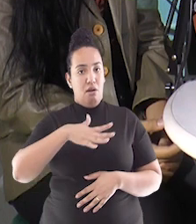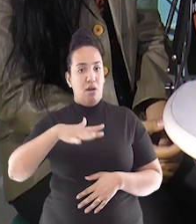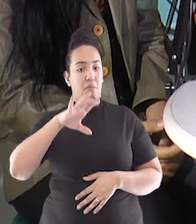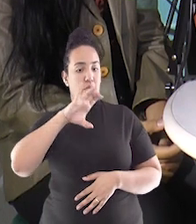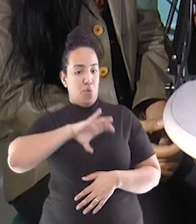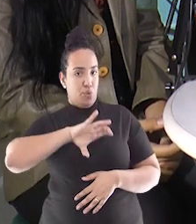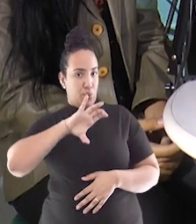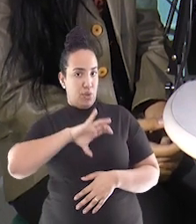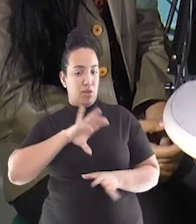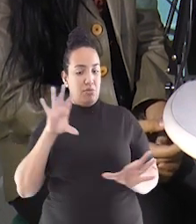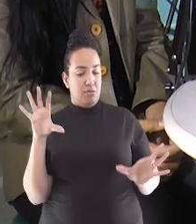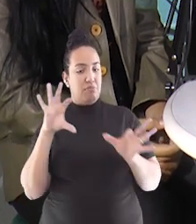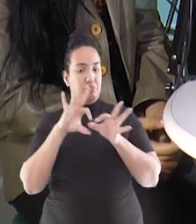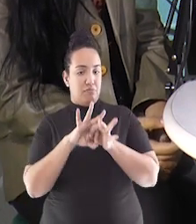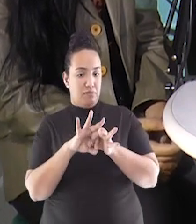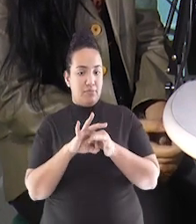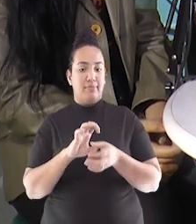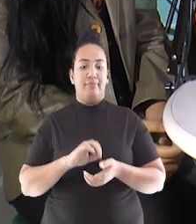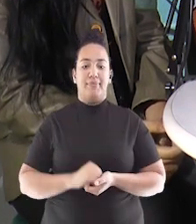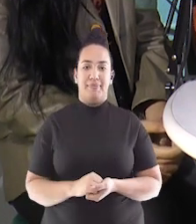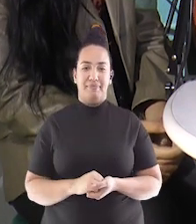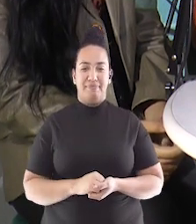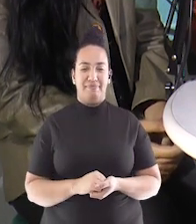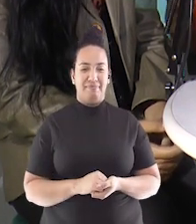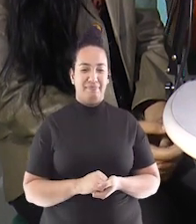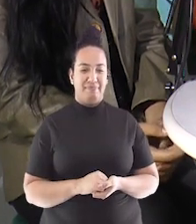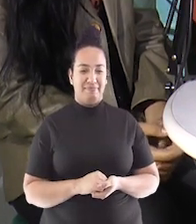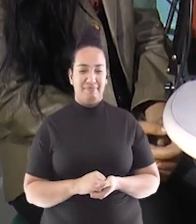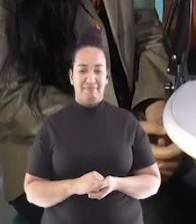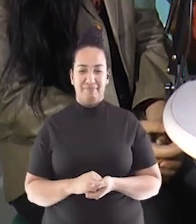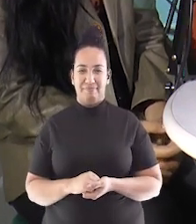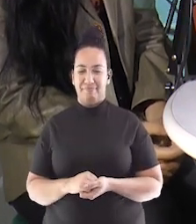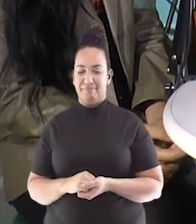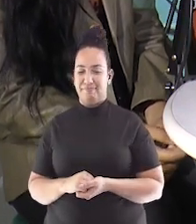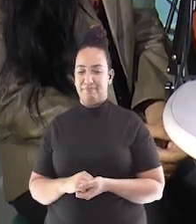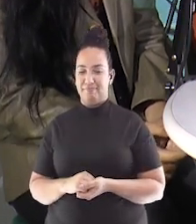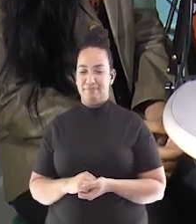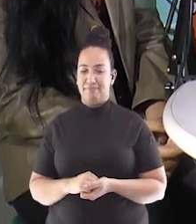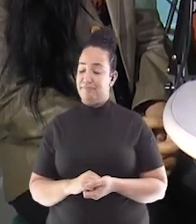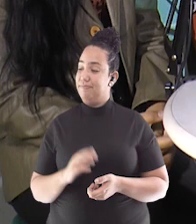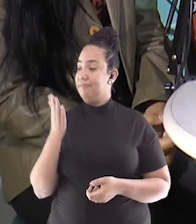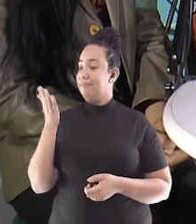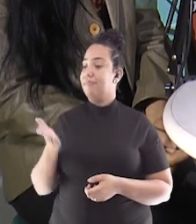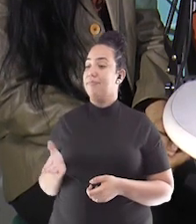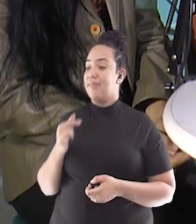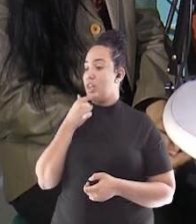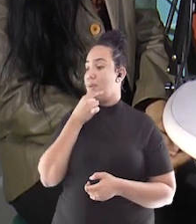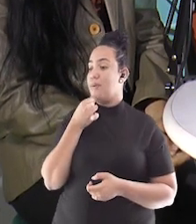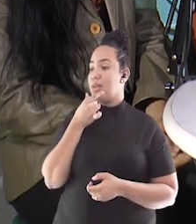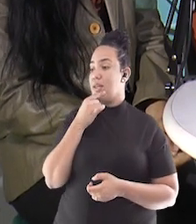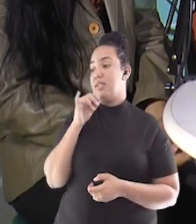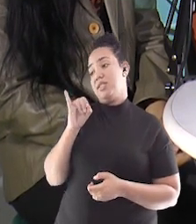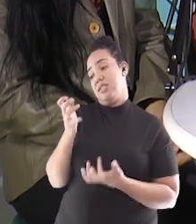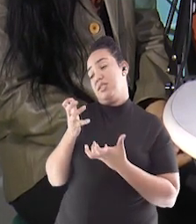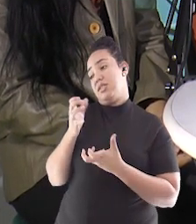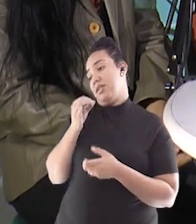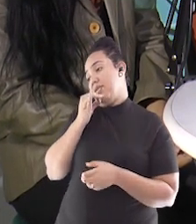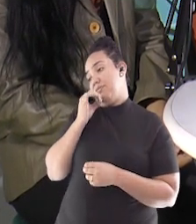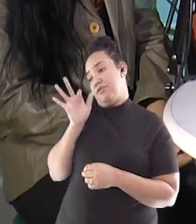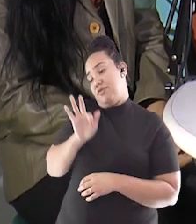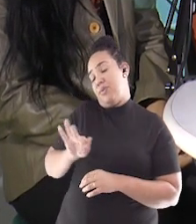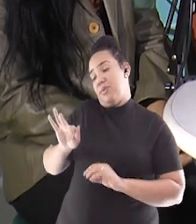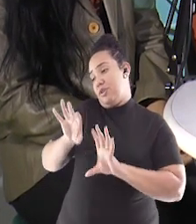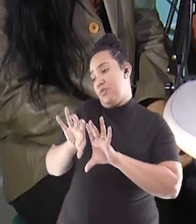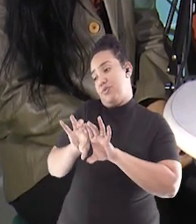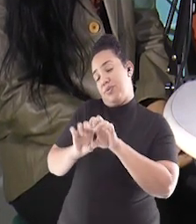português. Realmente. Elas Olha, provas aqueles livrão. nossa senhora. E você, Daniel, o que você tem vontade? Se você tem vontade,